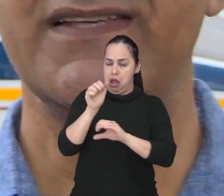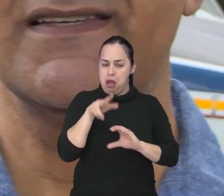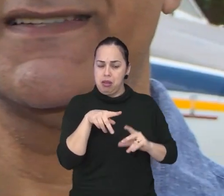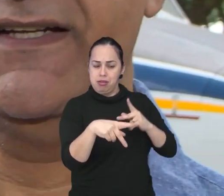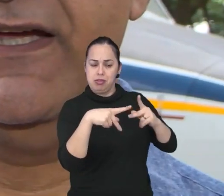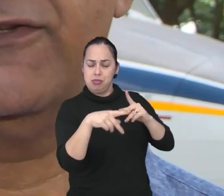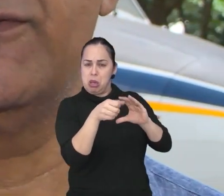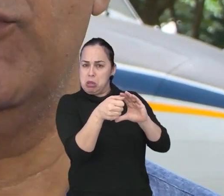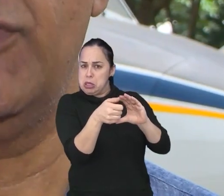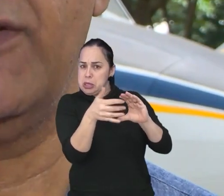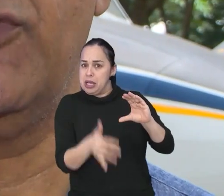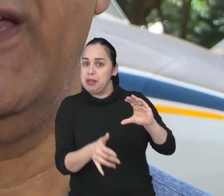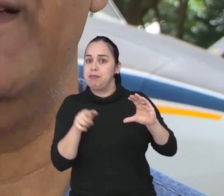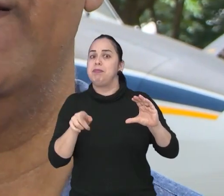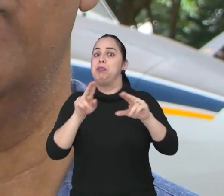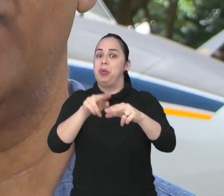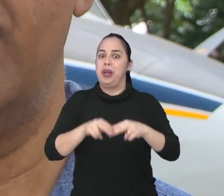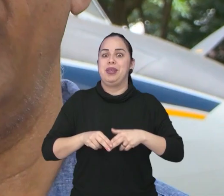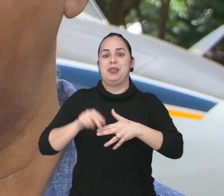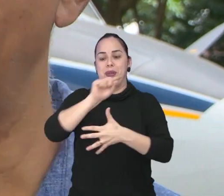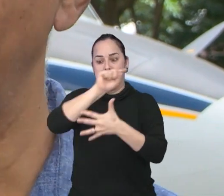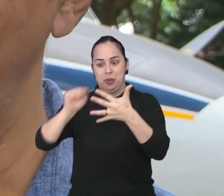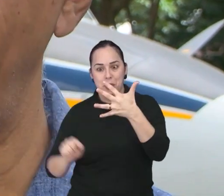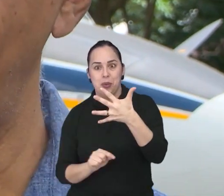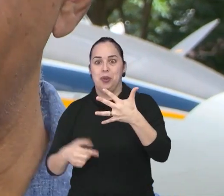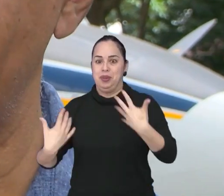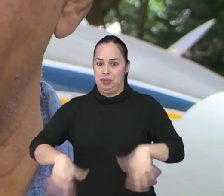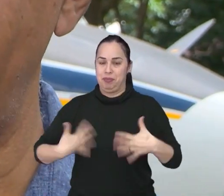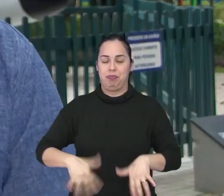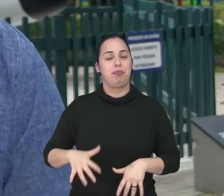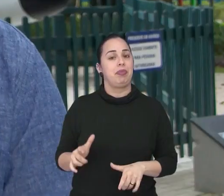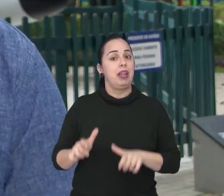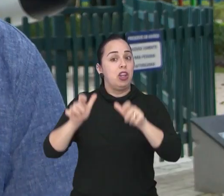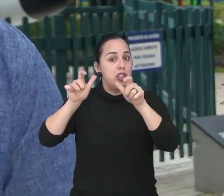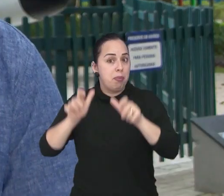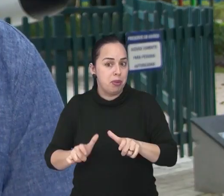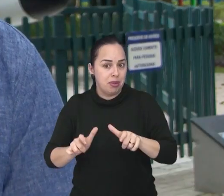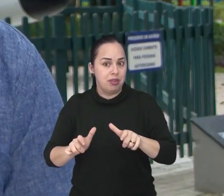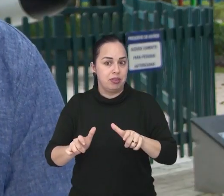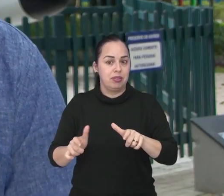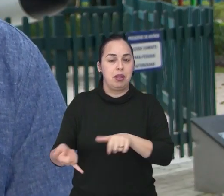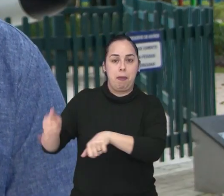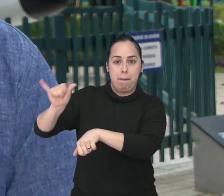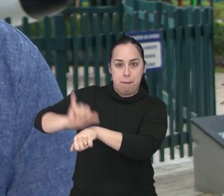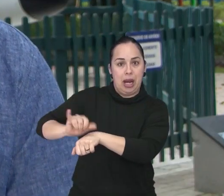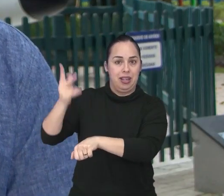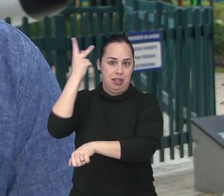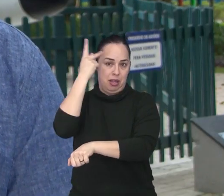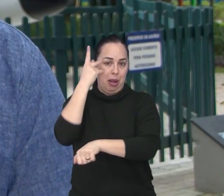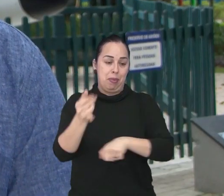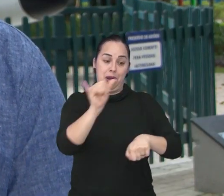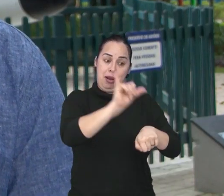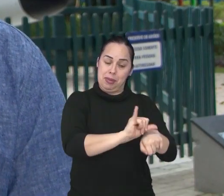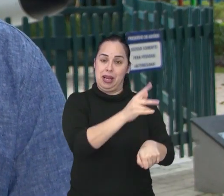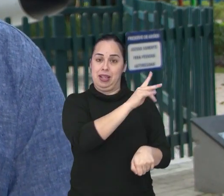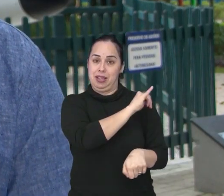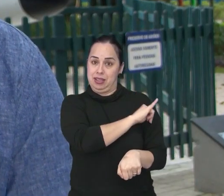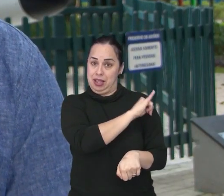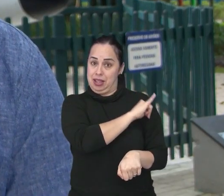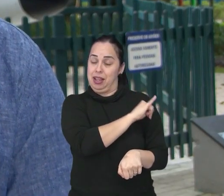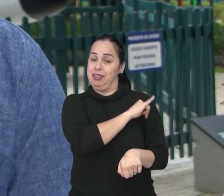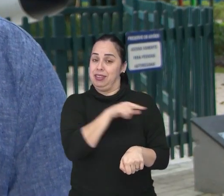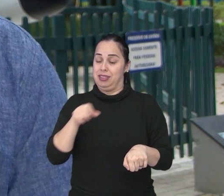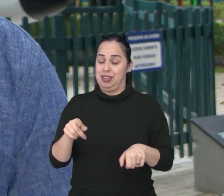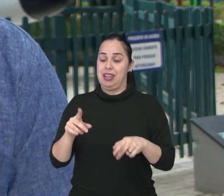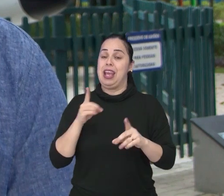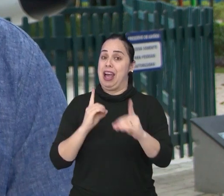economista, algumas características de São José favorecem o resultado. A própria posição geográfica, nós estamos aqui entre o eixo Rio-São